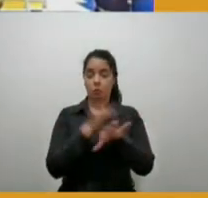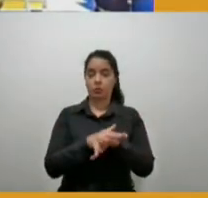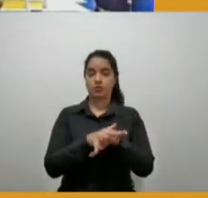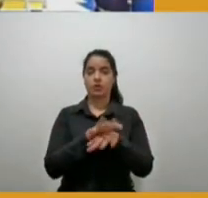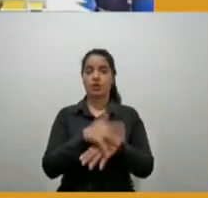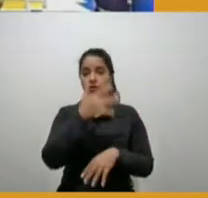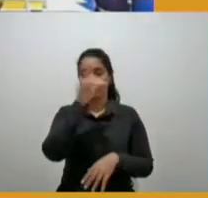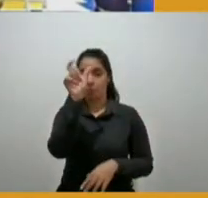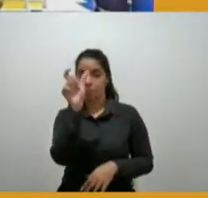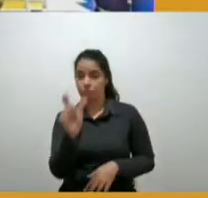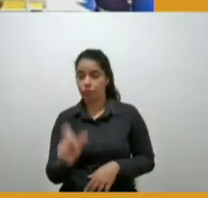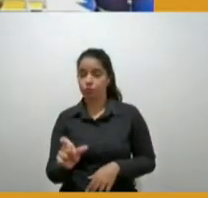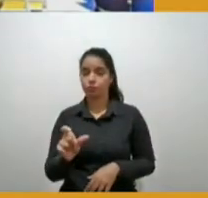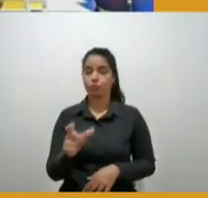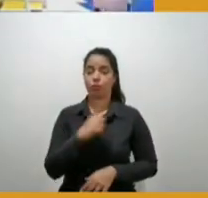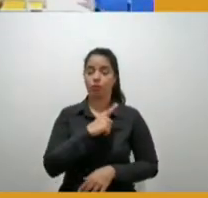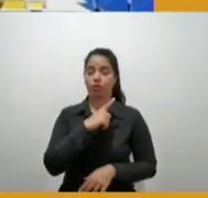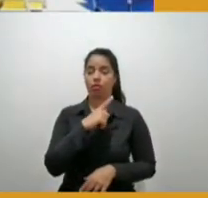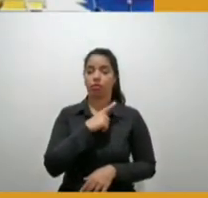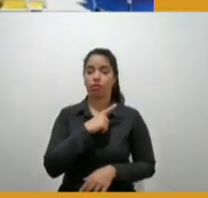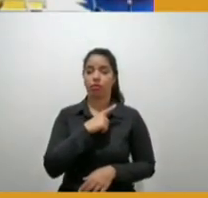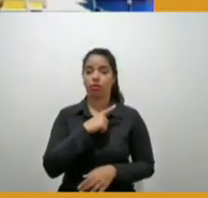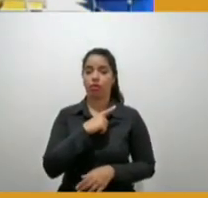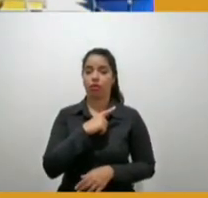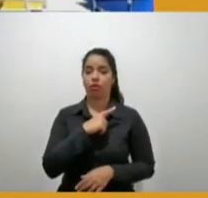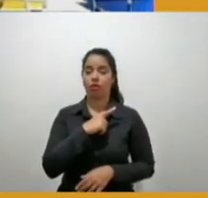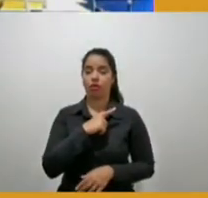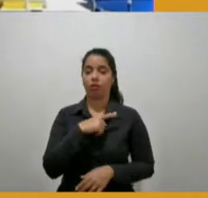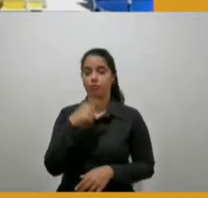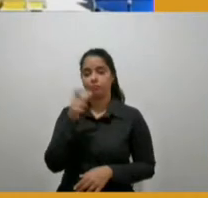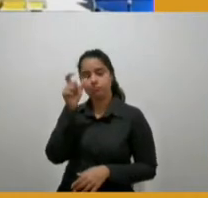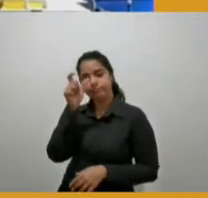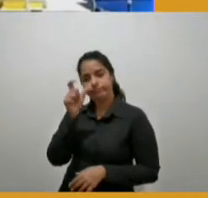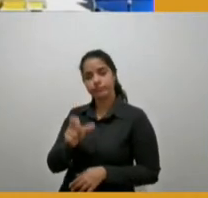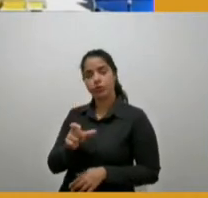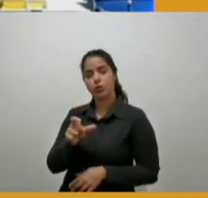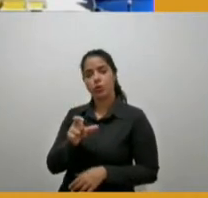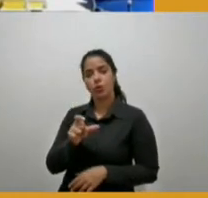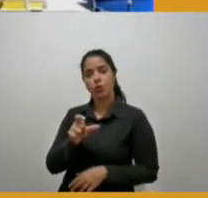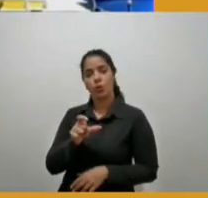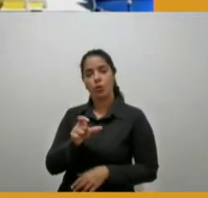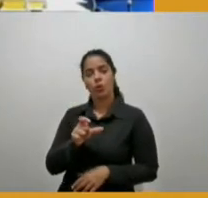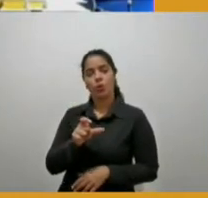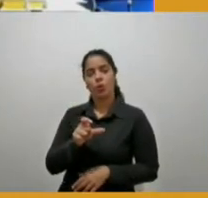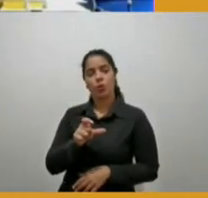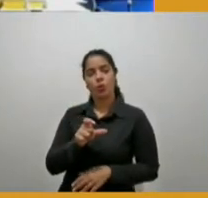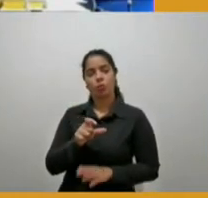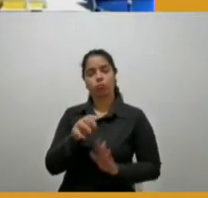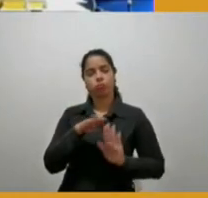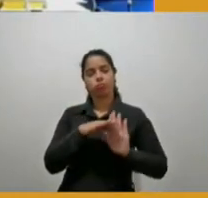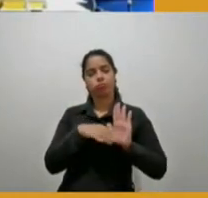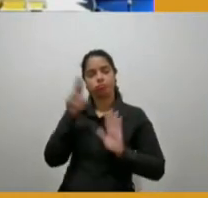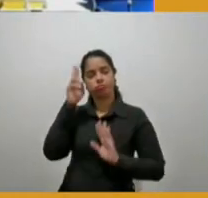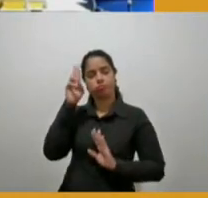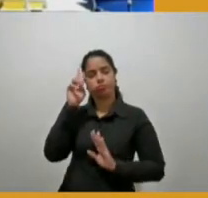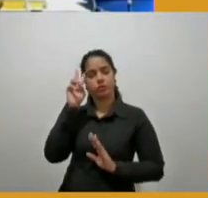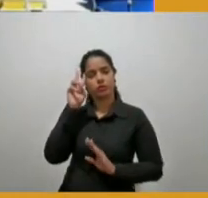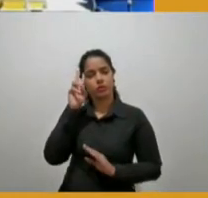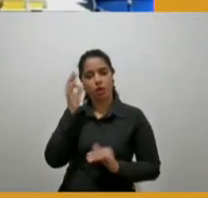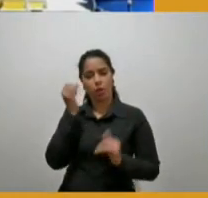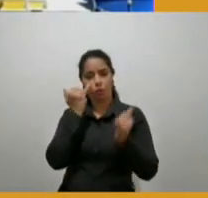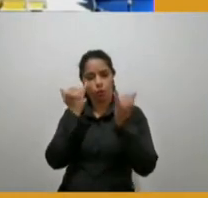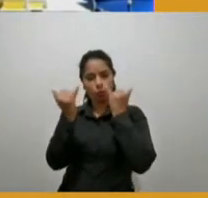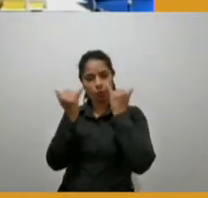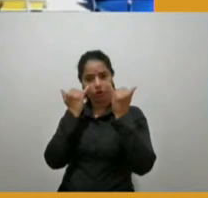tenha um perfil e um currículo fundamentalmente informativo de que ele poderá ser